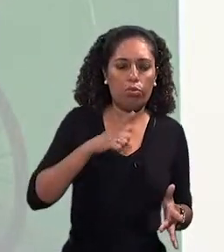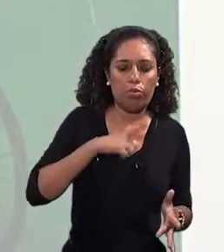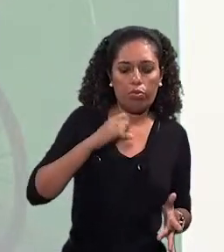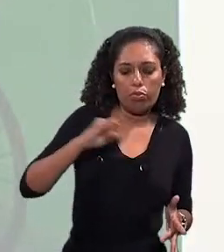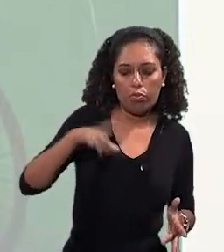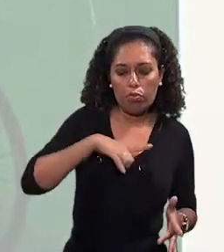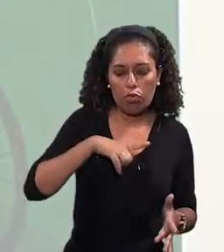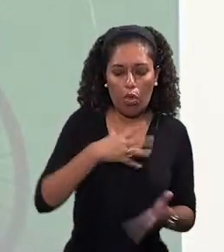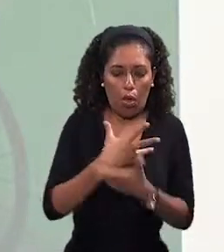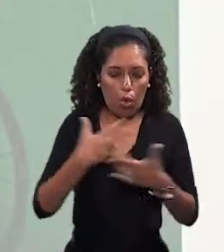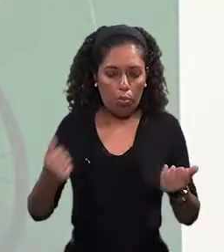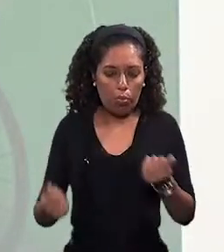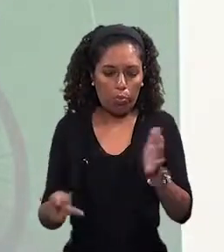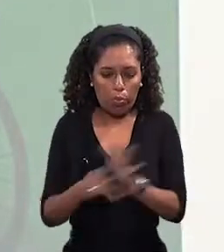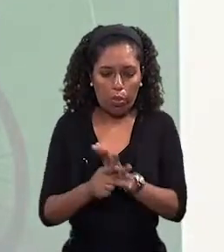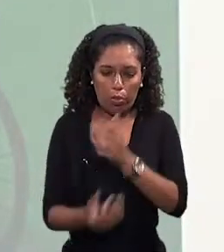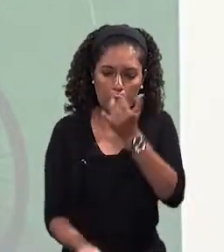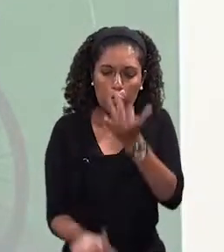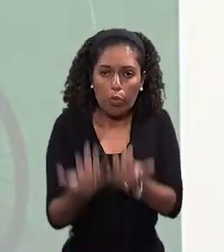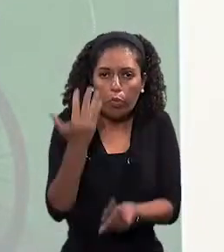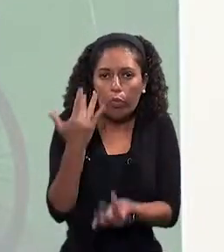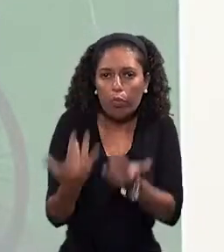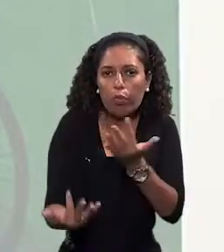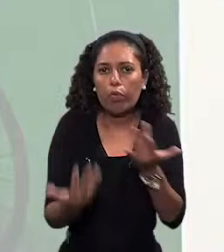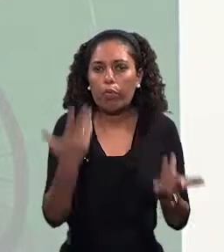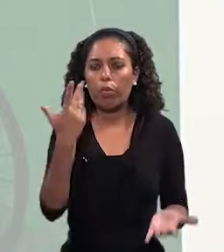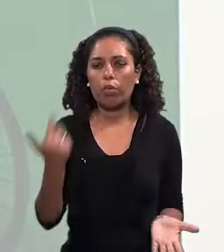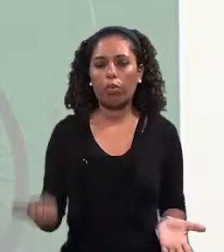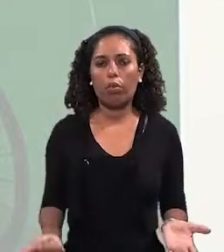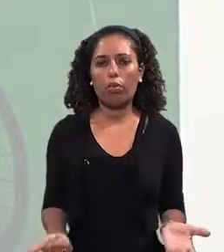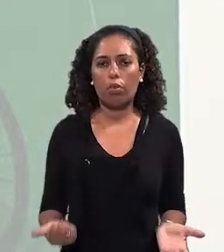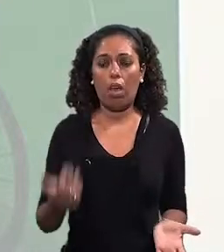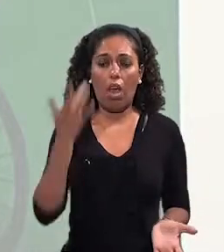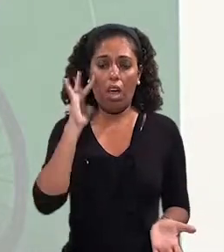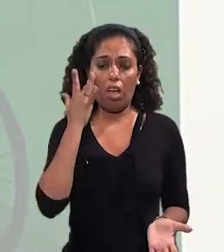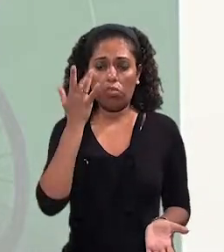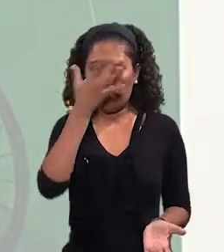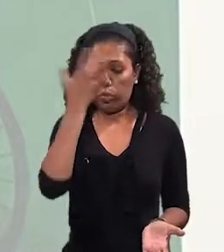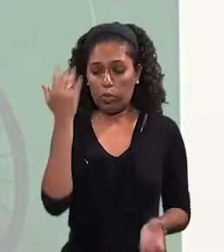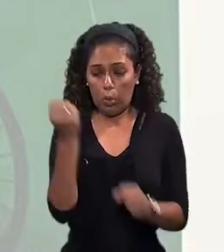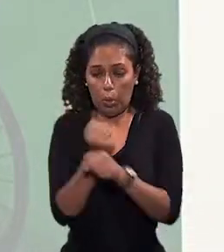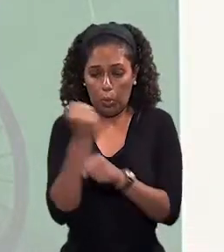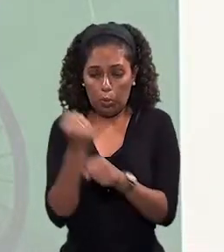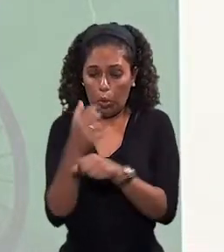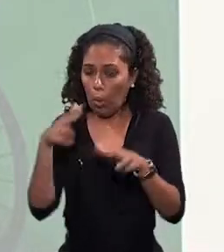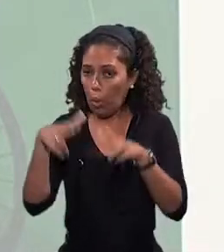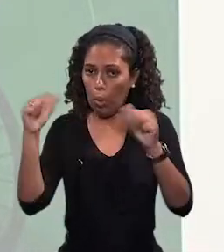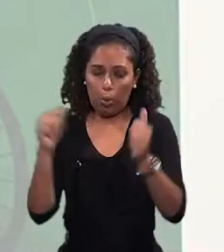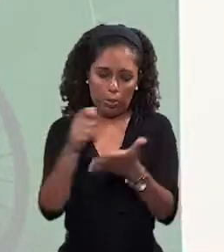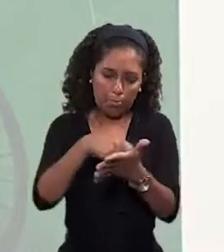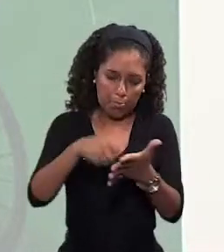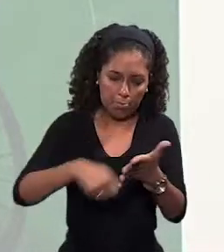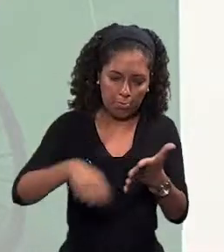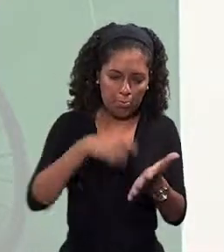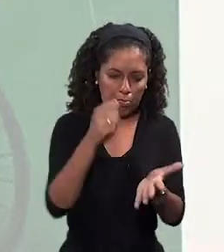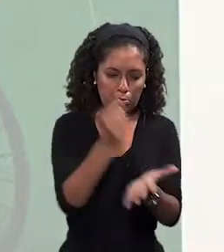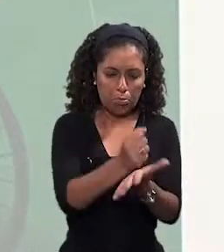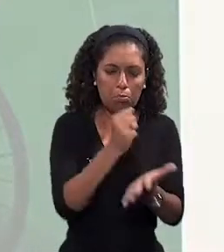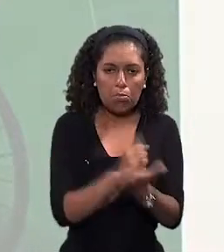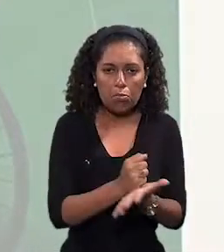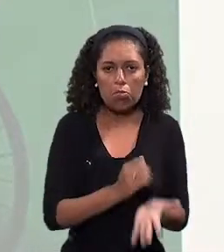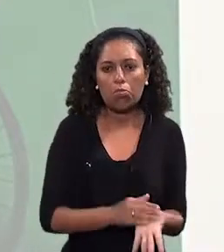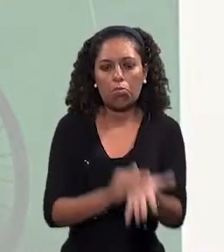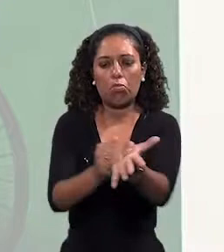é complicado, né? Acho que nenhum engenheiro gostaria de botar a sua assinatura no seu CREA à disposição desse tipo